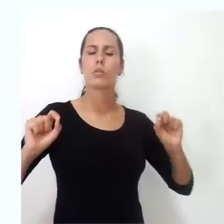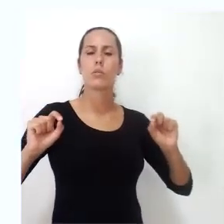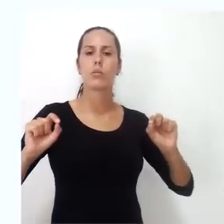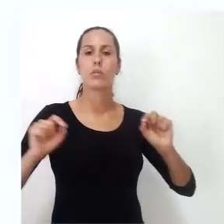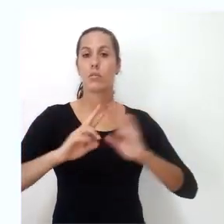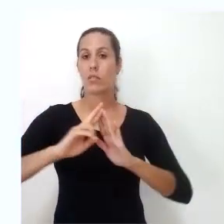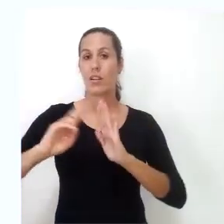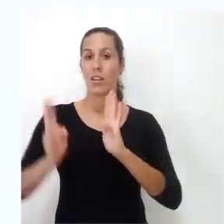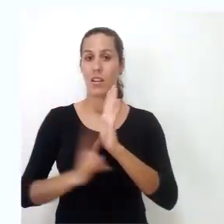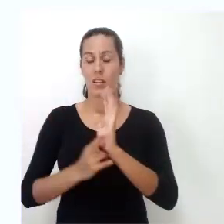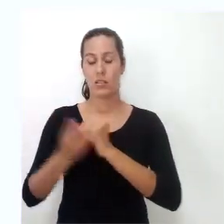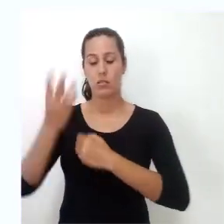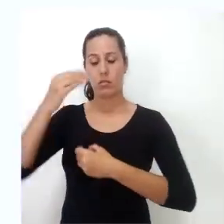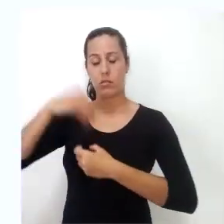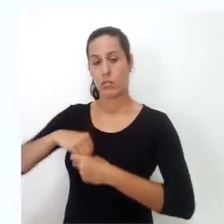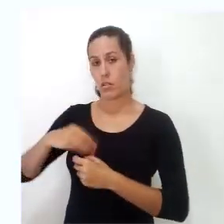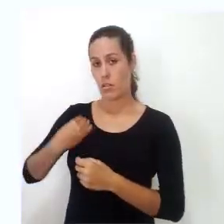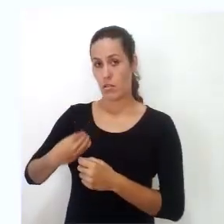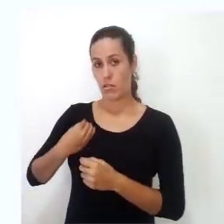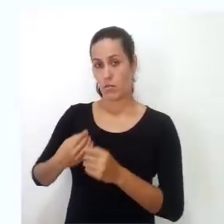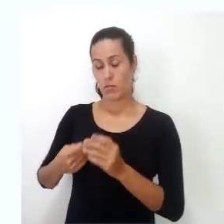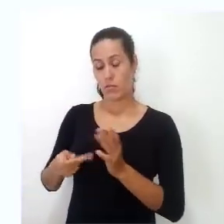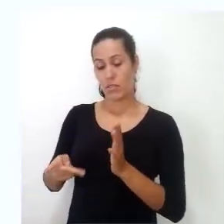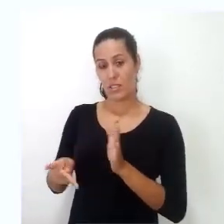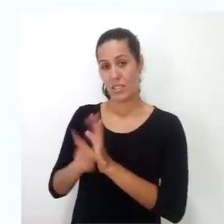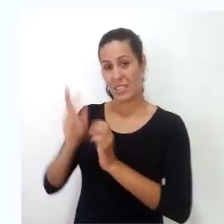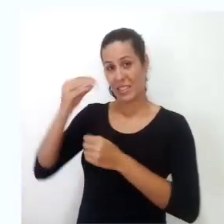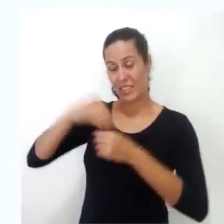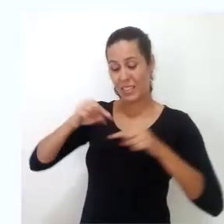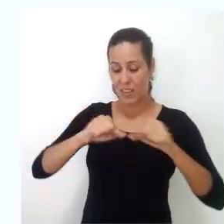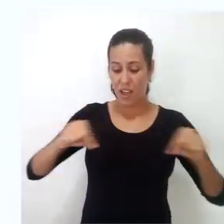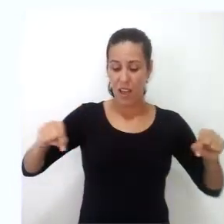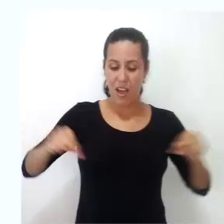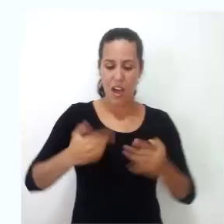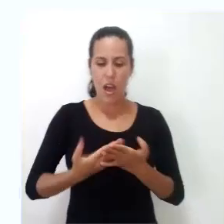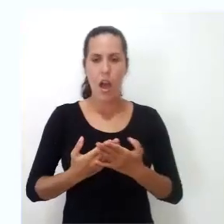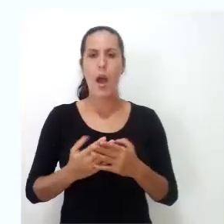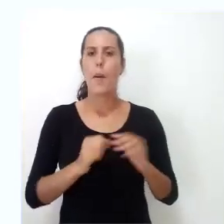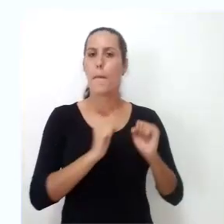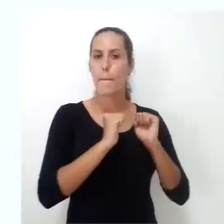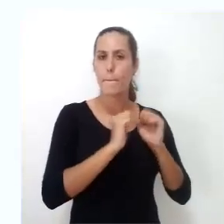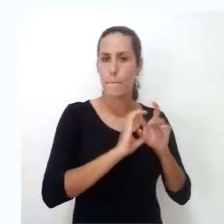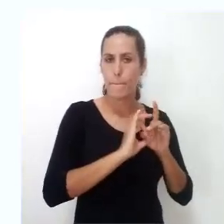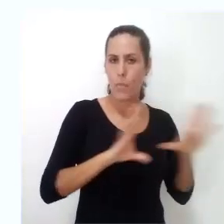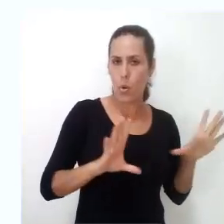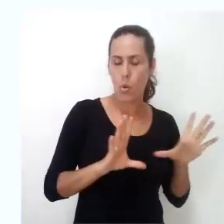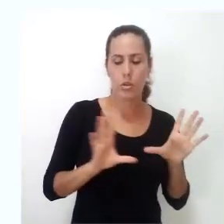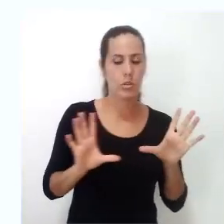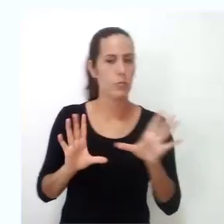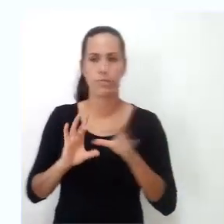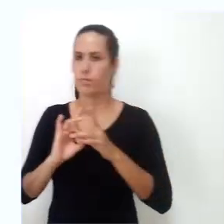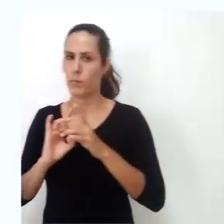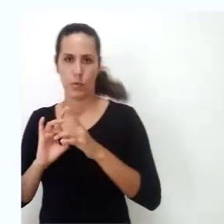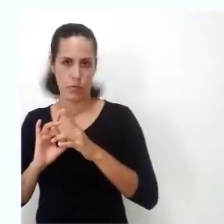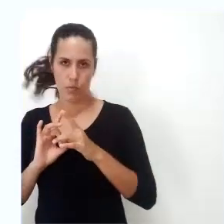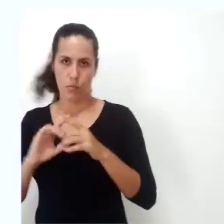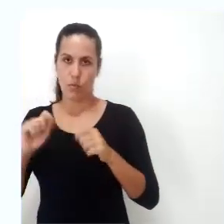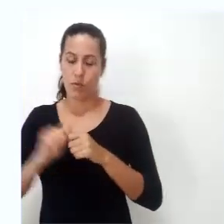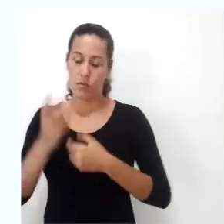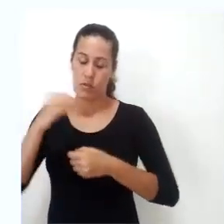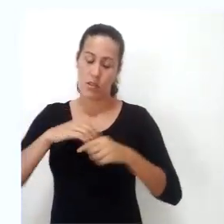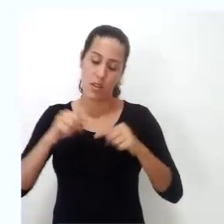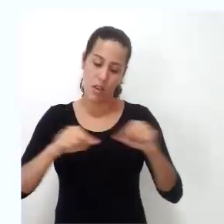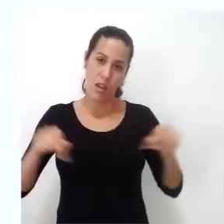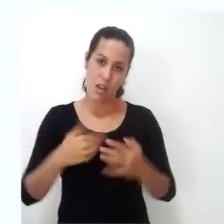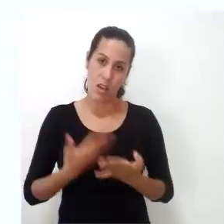as normas de convivência em sala de aula, aquilo que se deve ou não deve fazer. Tentem